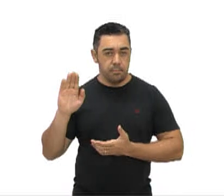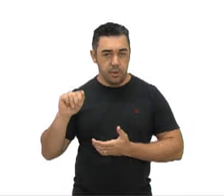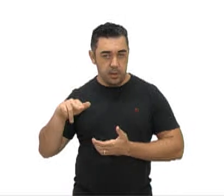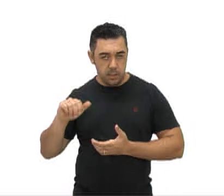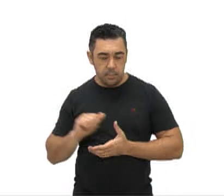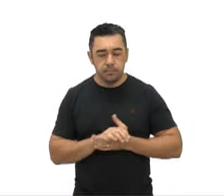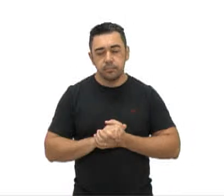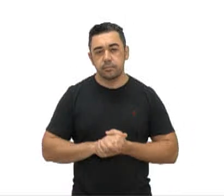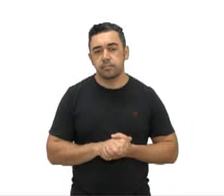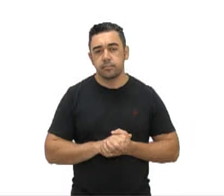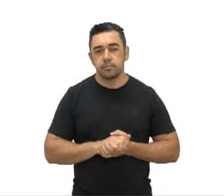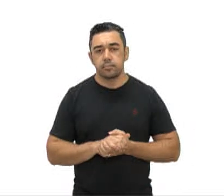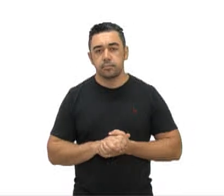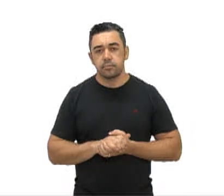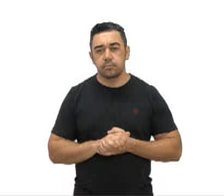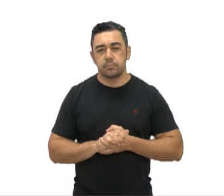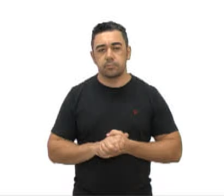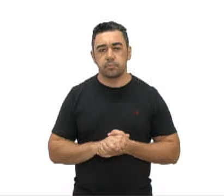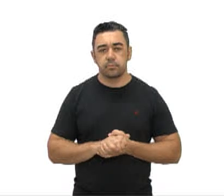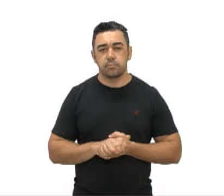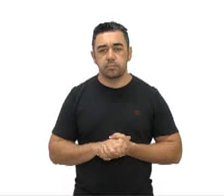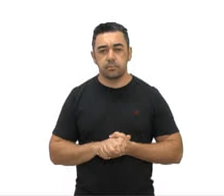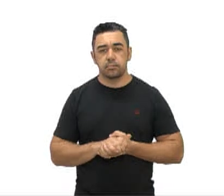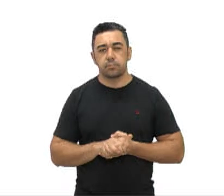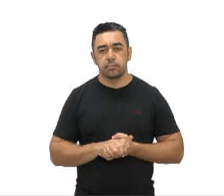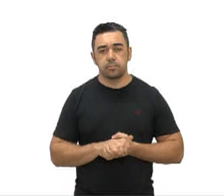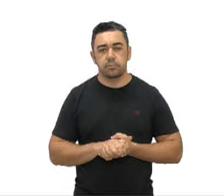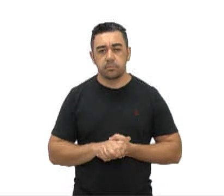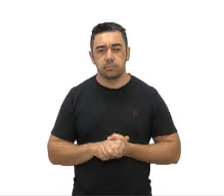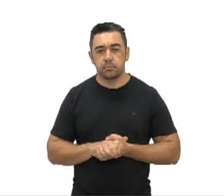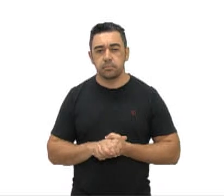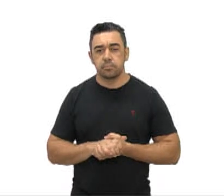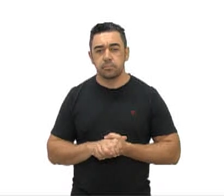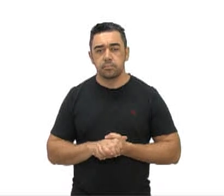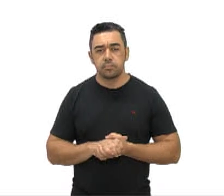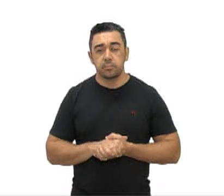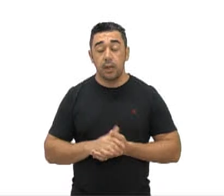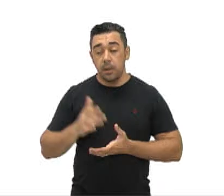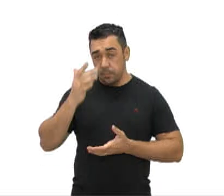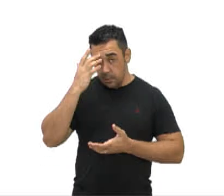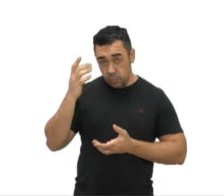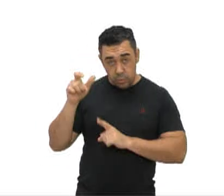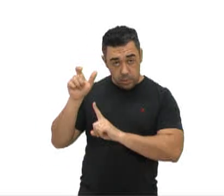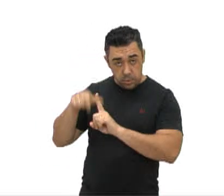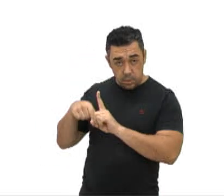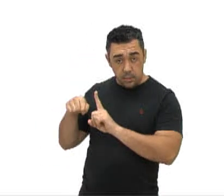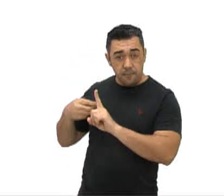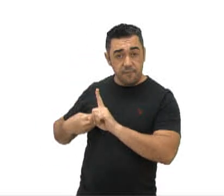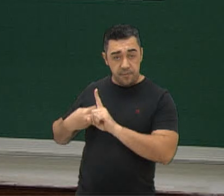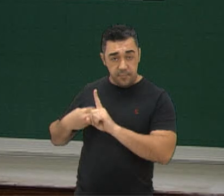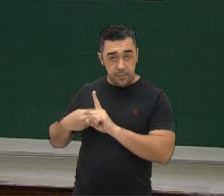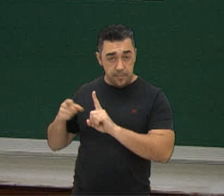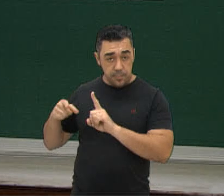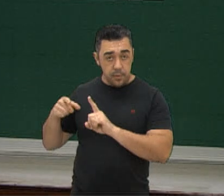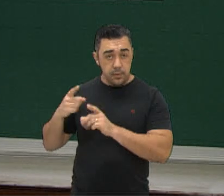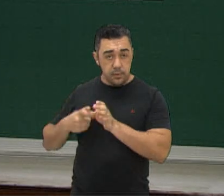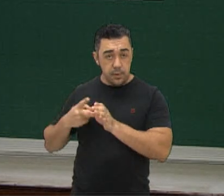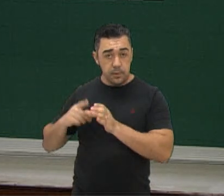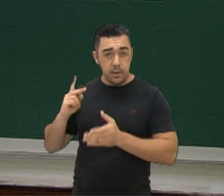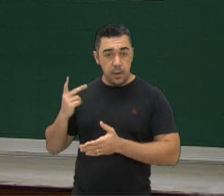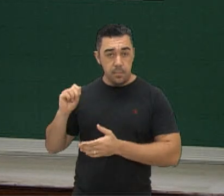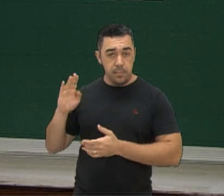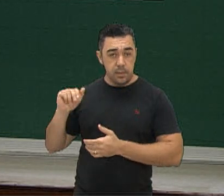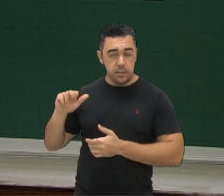de preocupar-se, pode aproveitar o buen tempo com tranquilidade. Então, essa pessoa, a pessoa que vive lá em La Habana,